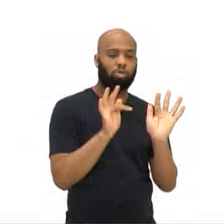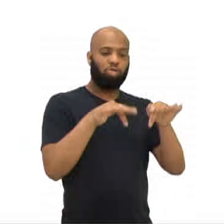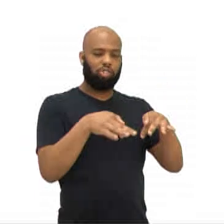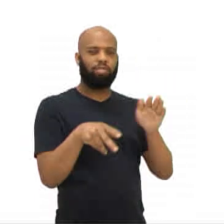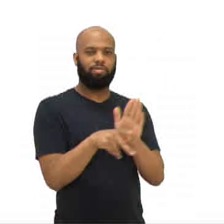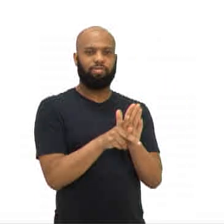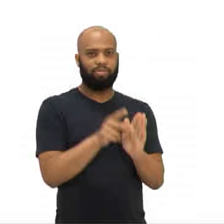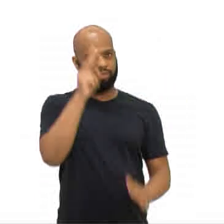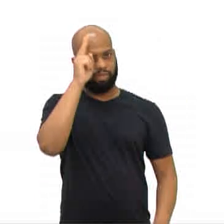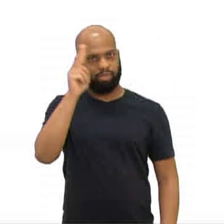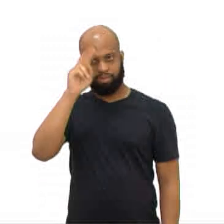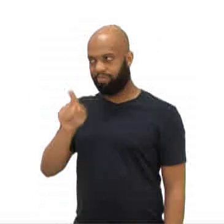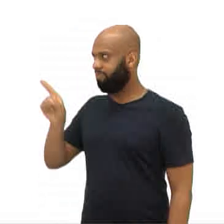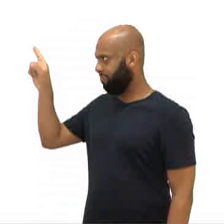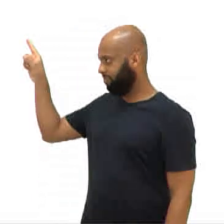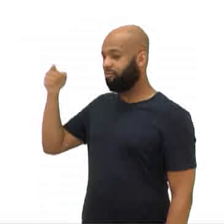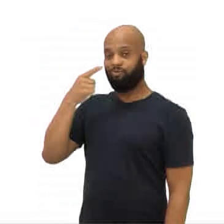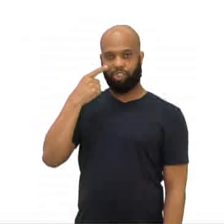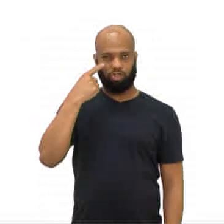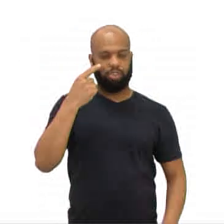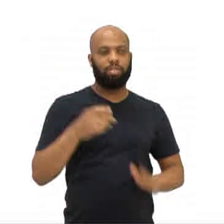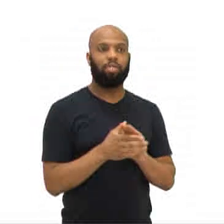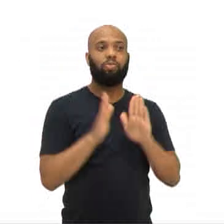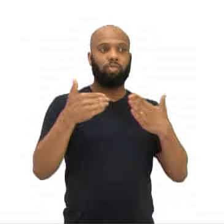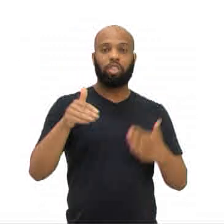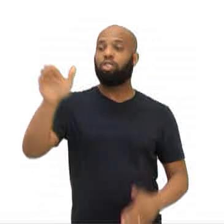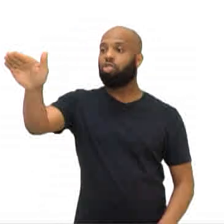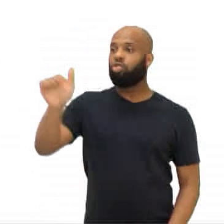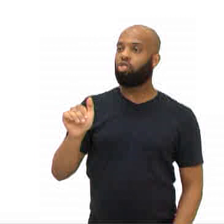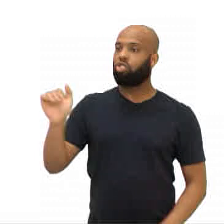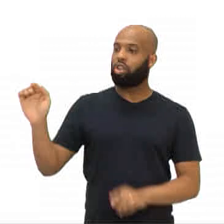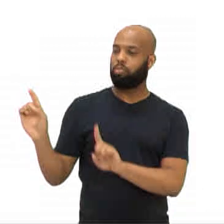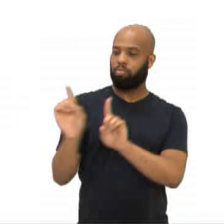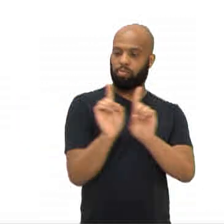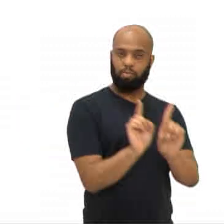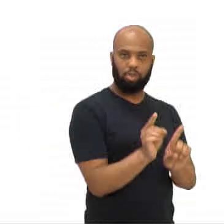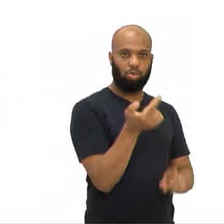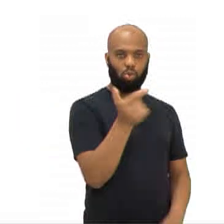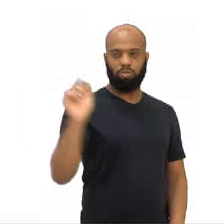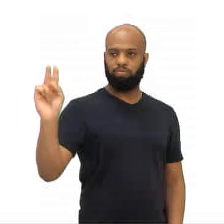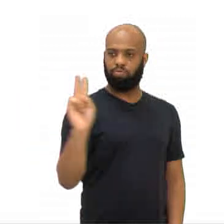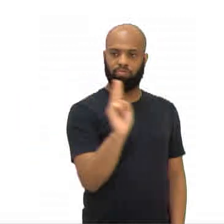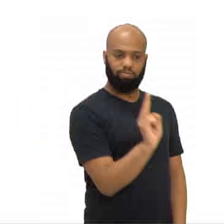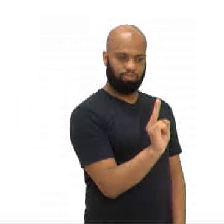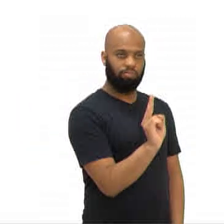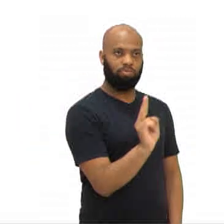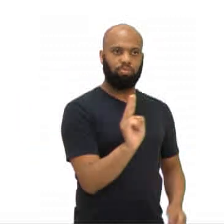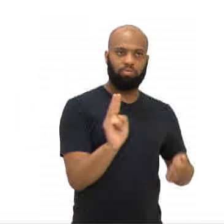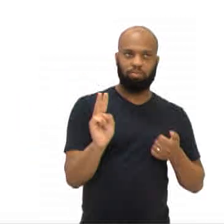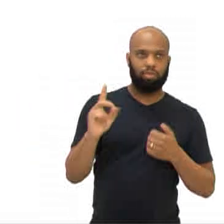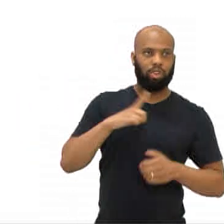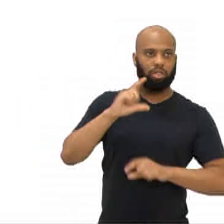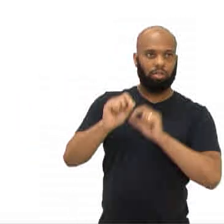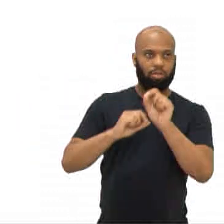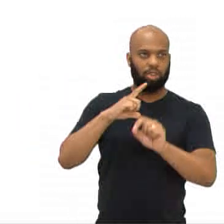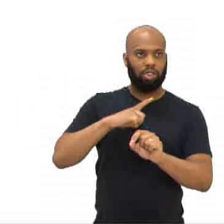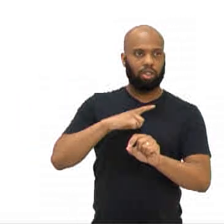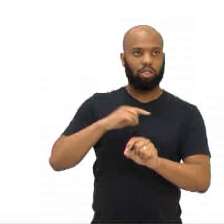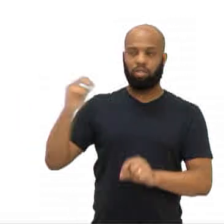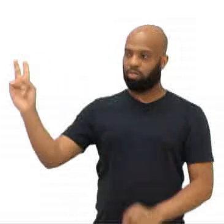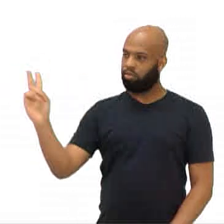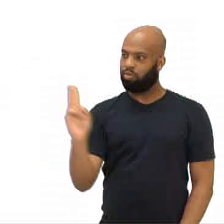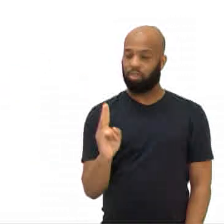essa historinha lá, historieta. Então ele chama o próximo casal para atender no registro. E é uma pareja, um